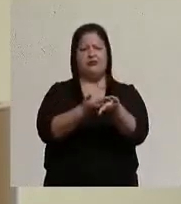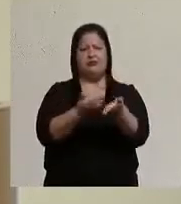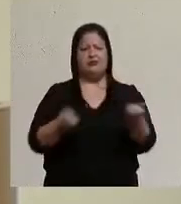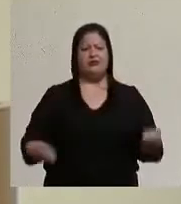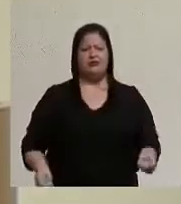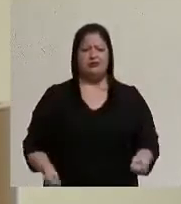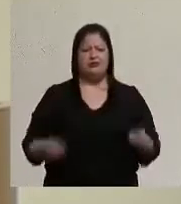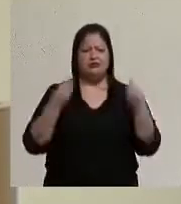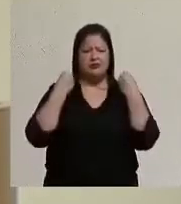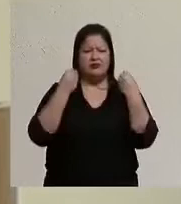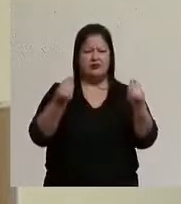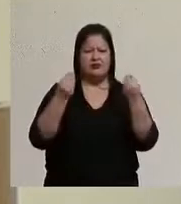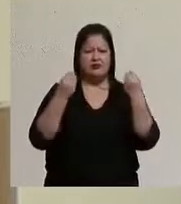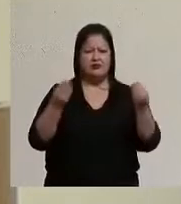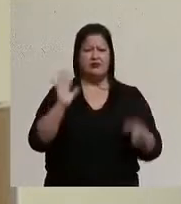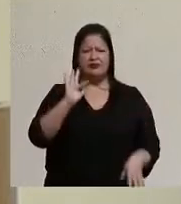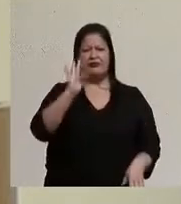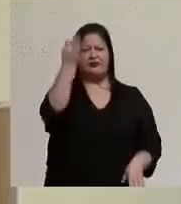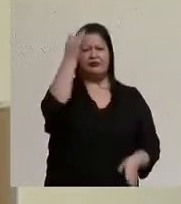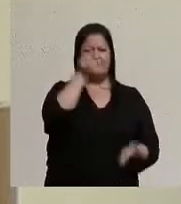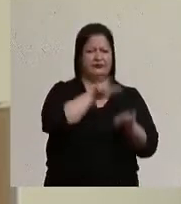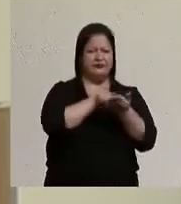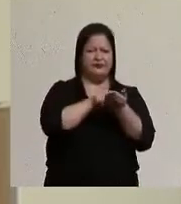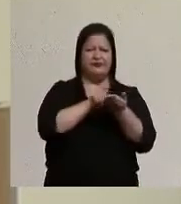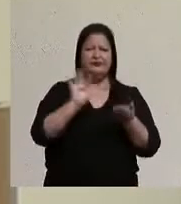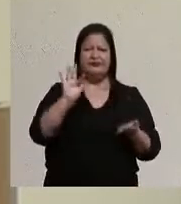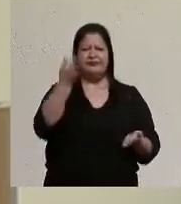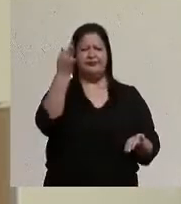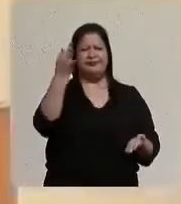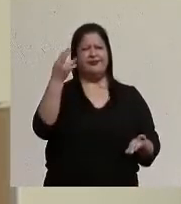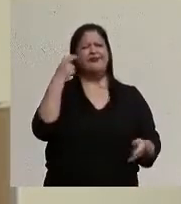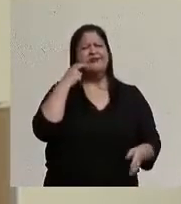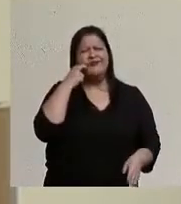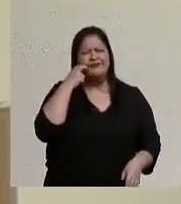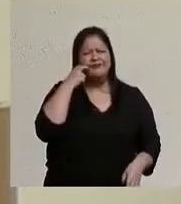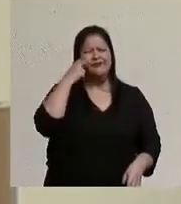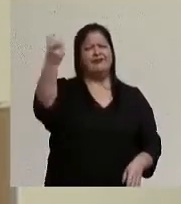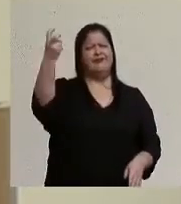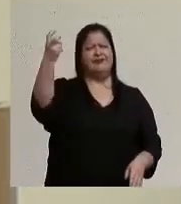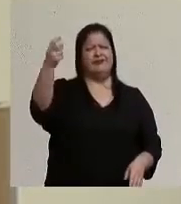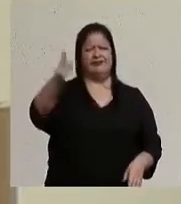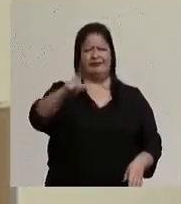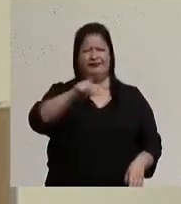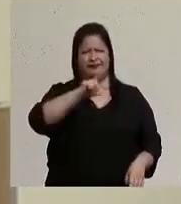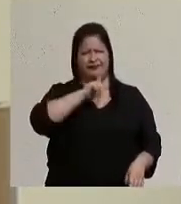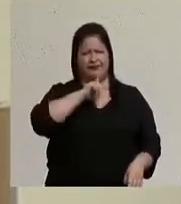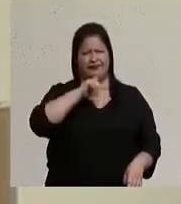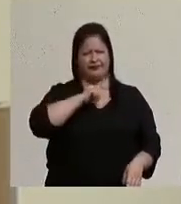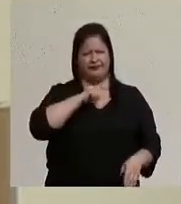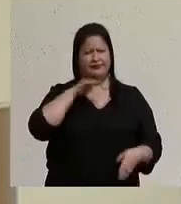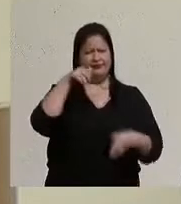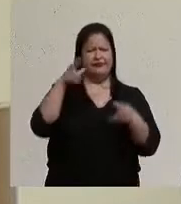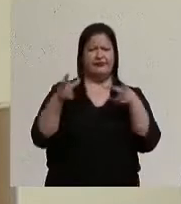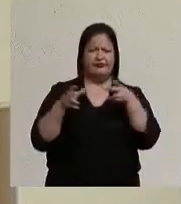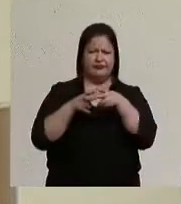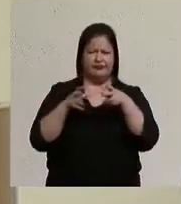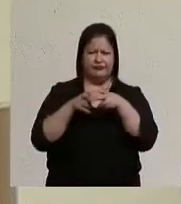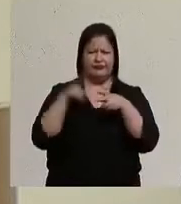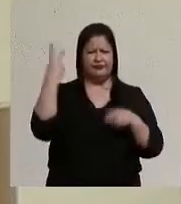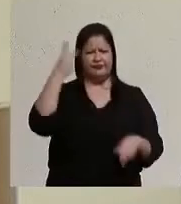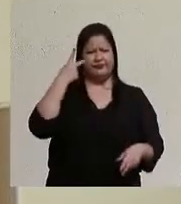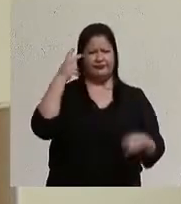parece que é conivente com isso aqui eu me sinto envergonhado eu como parlamentar essa casa